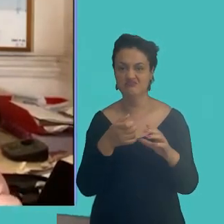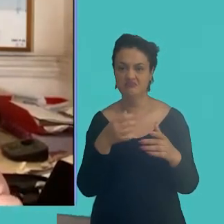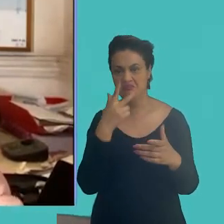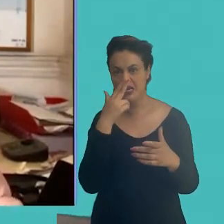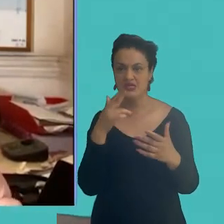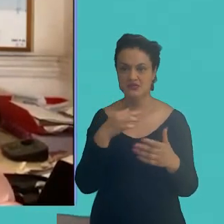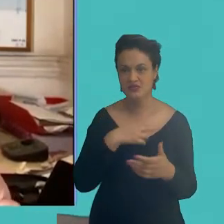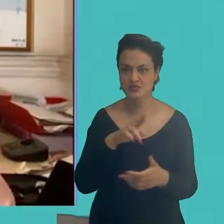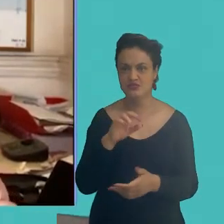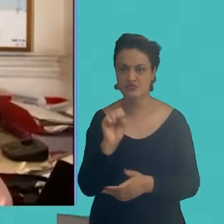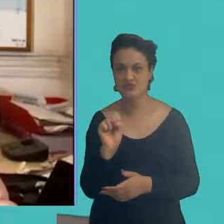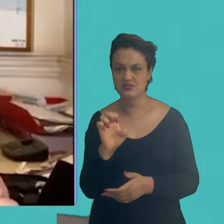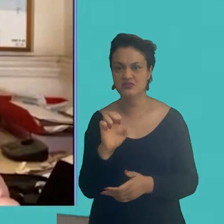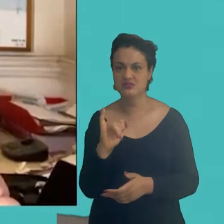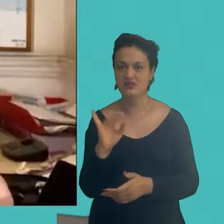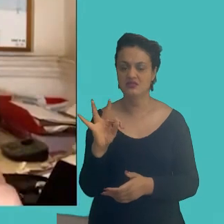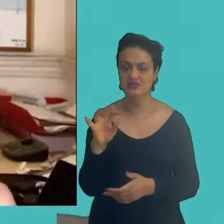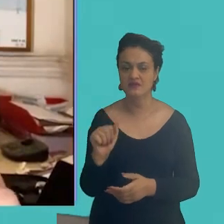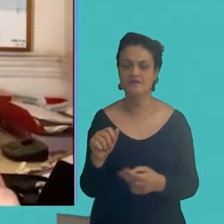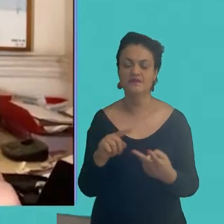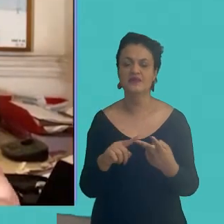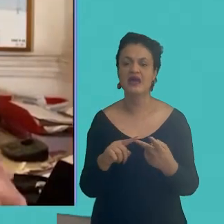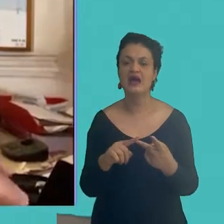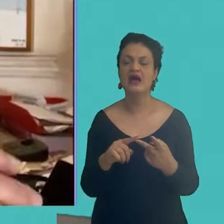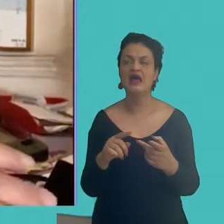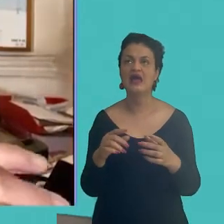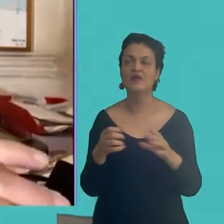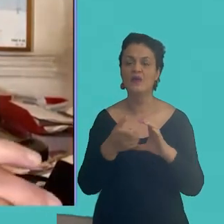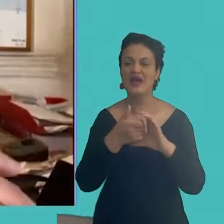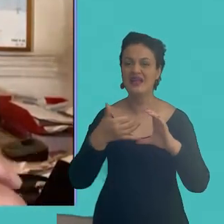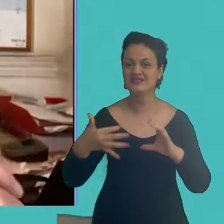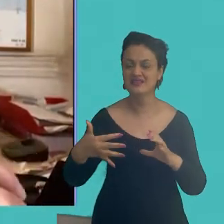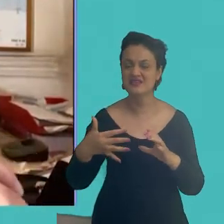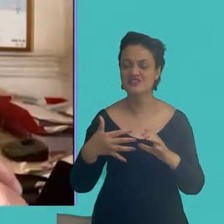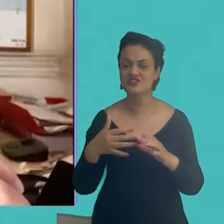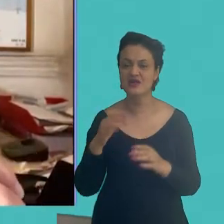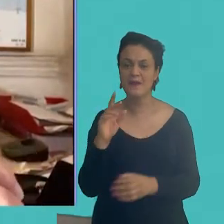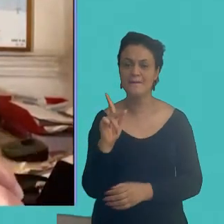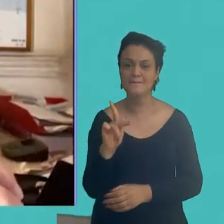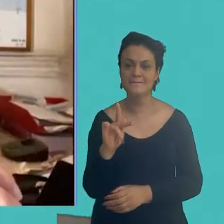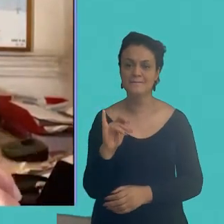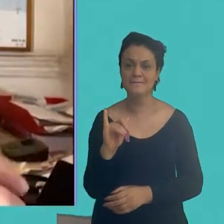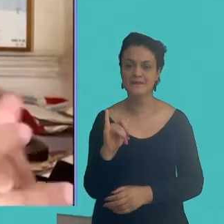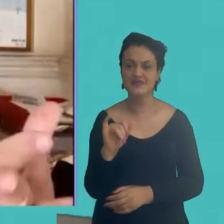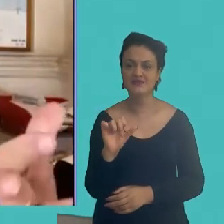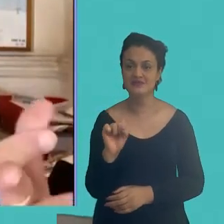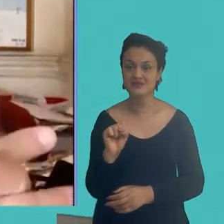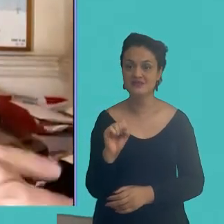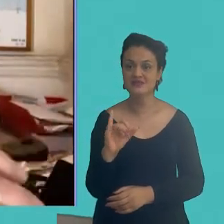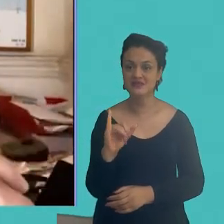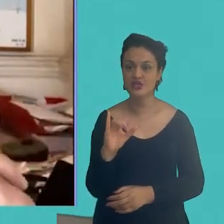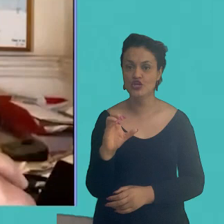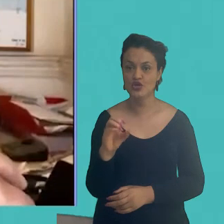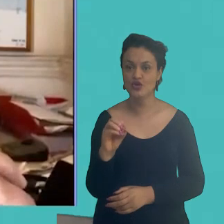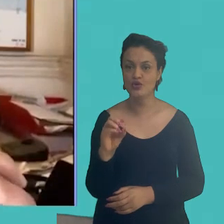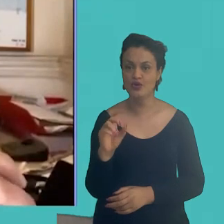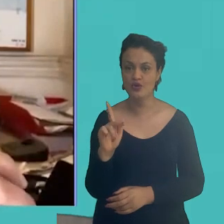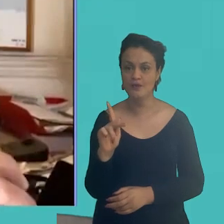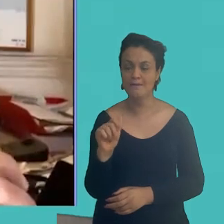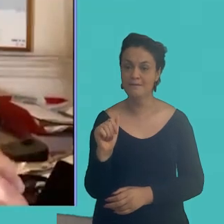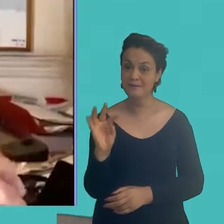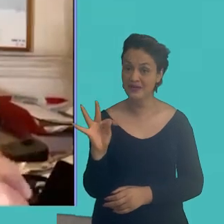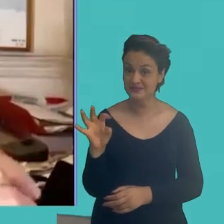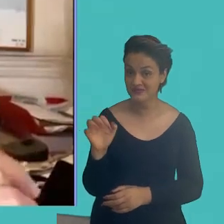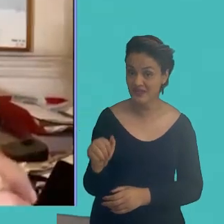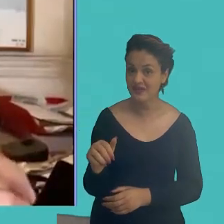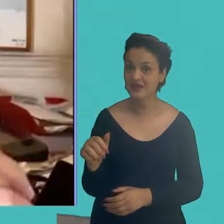característica psicopática, particularmente em relação ao ao símbolo dessas correntes